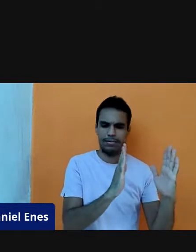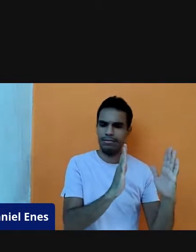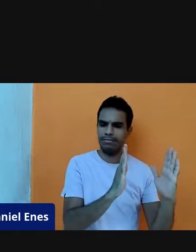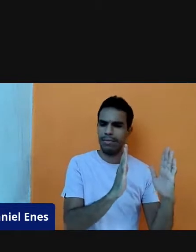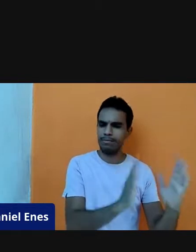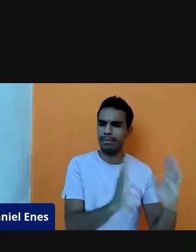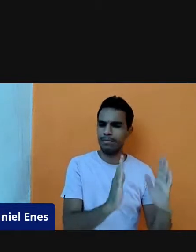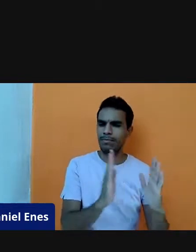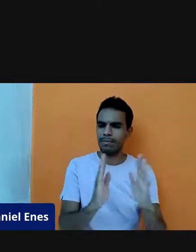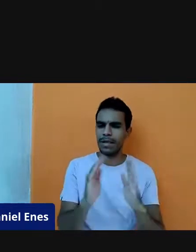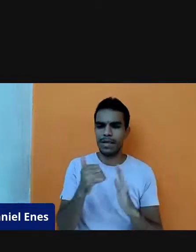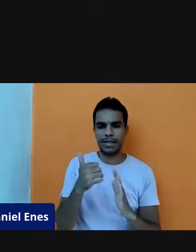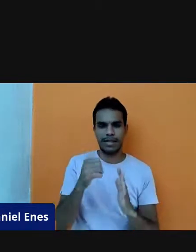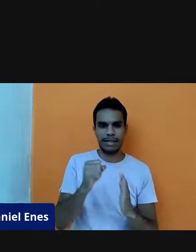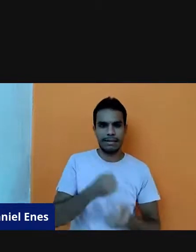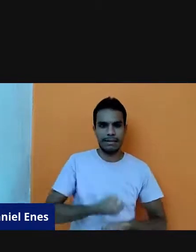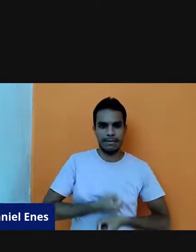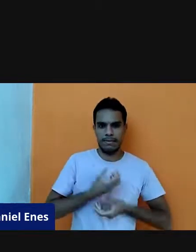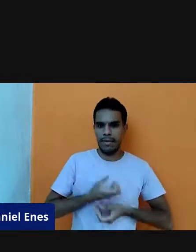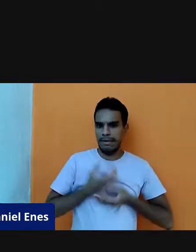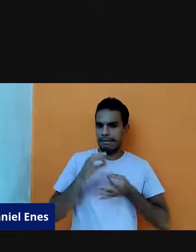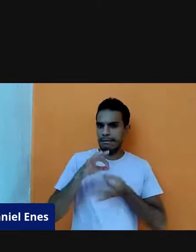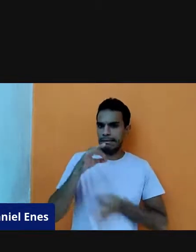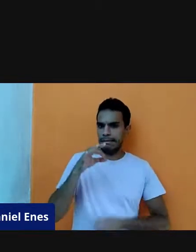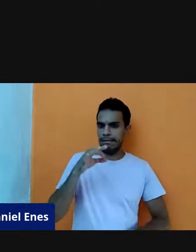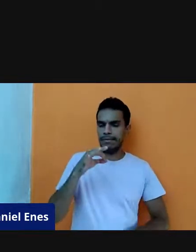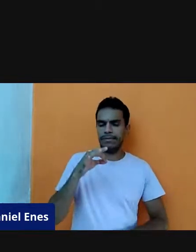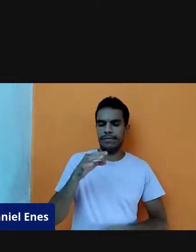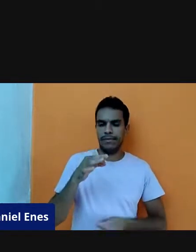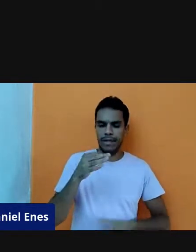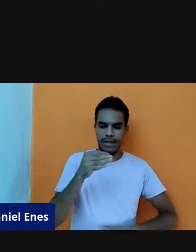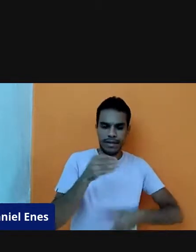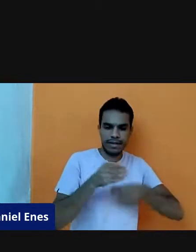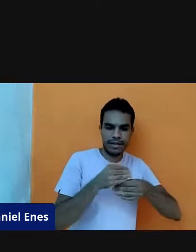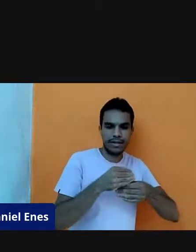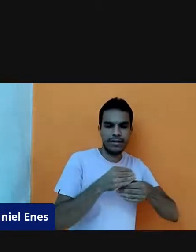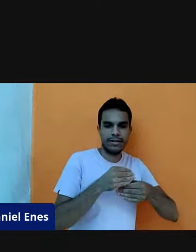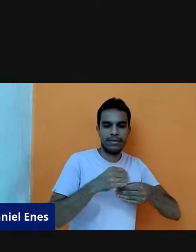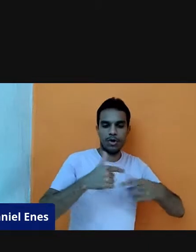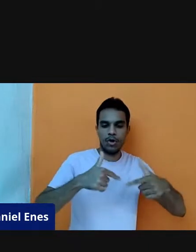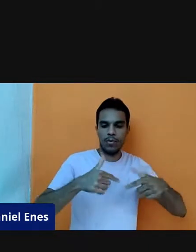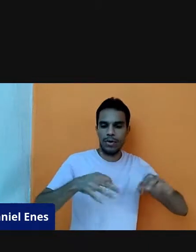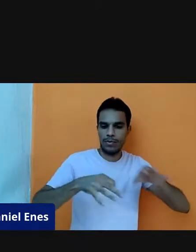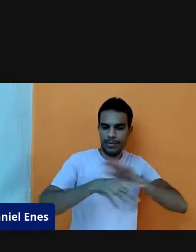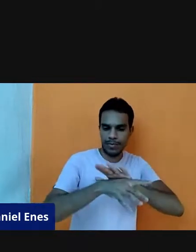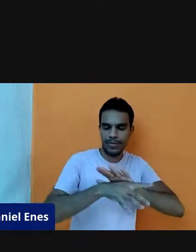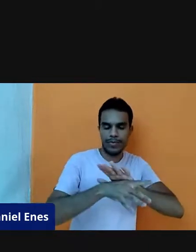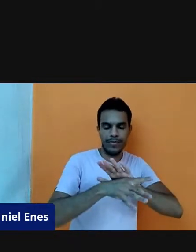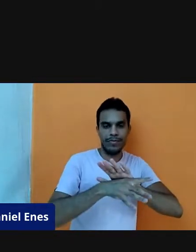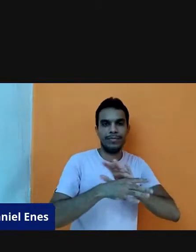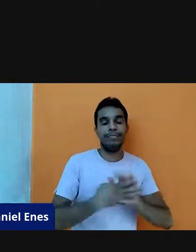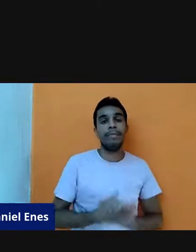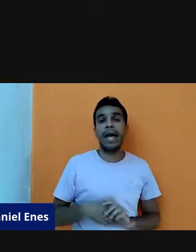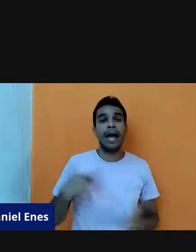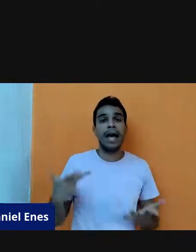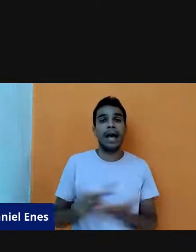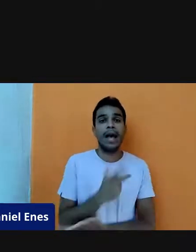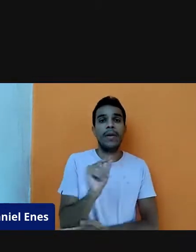e acrescenta lá na edição de obras completas. Bom, o que acontece?